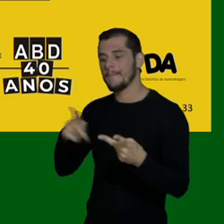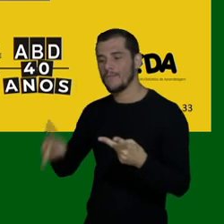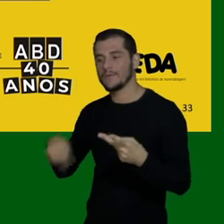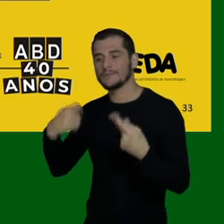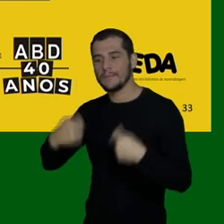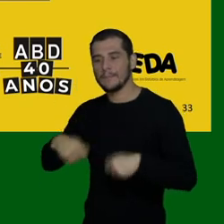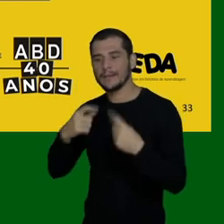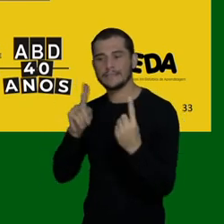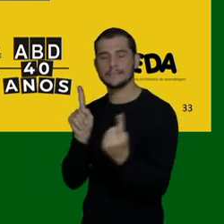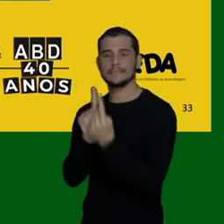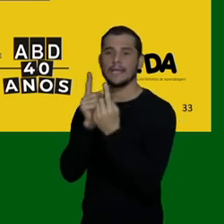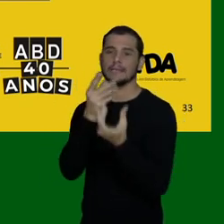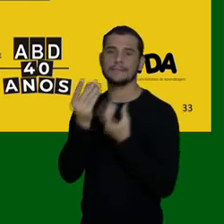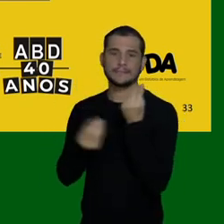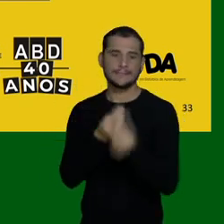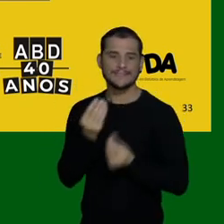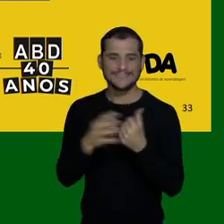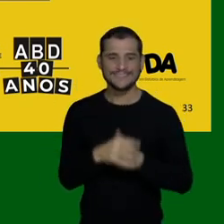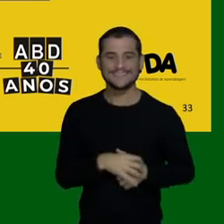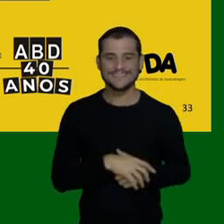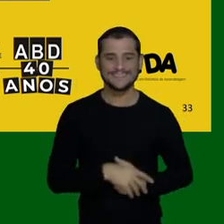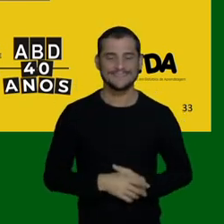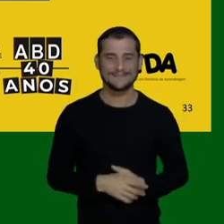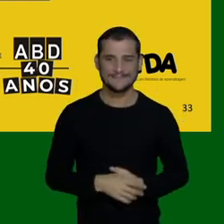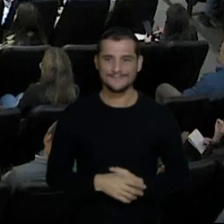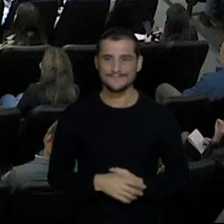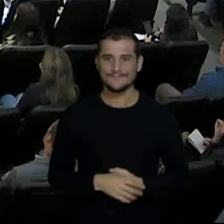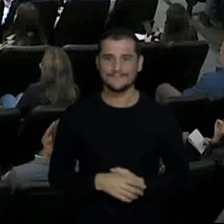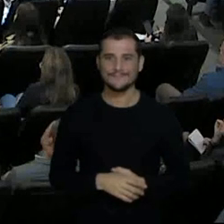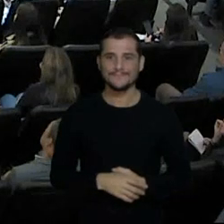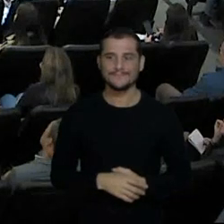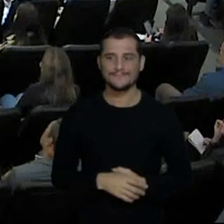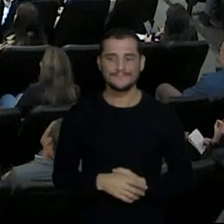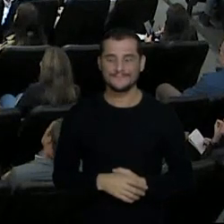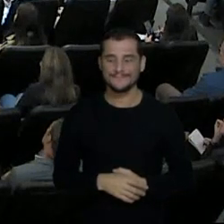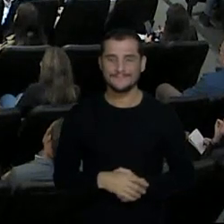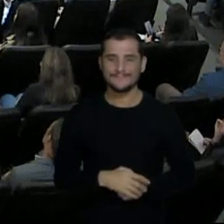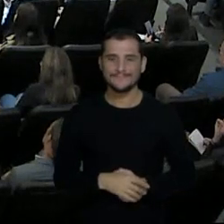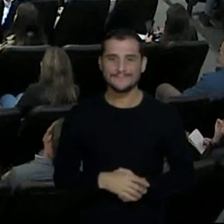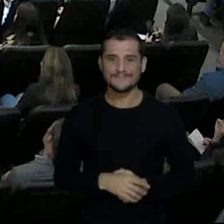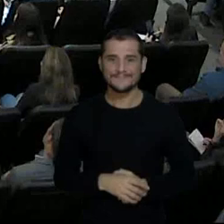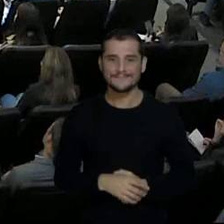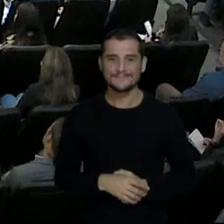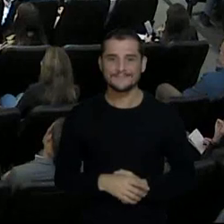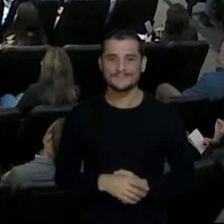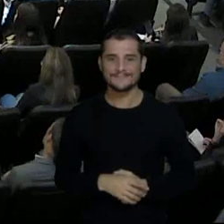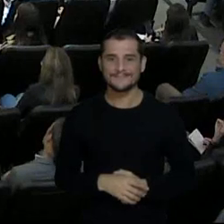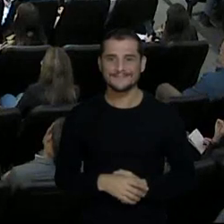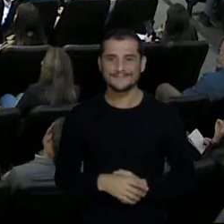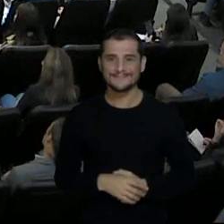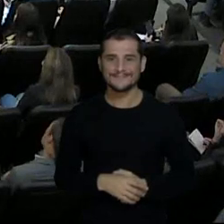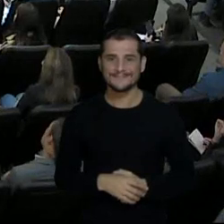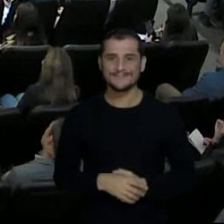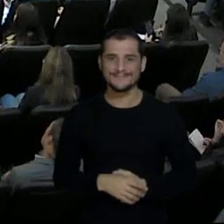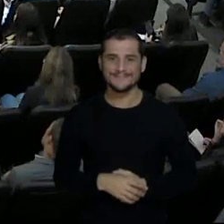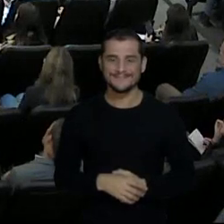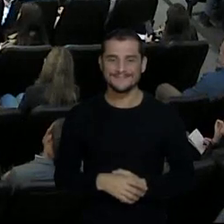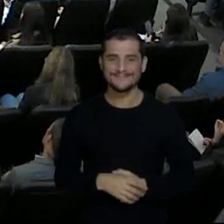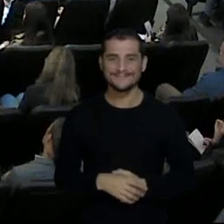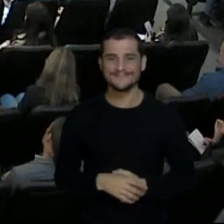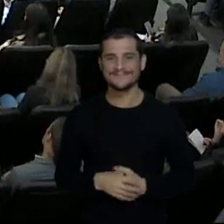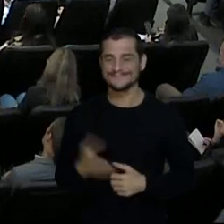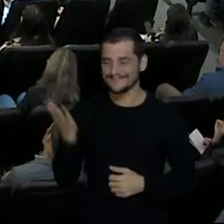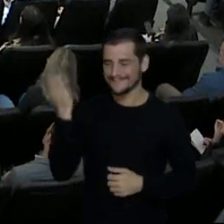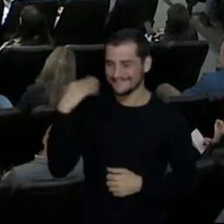aluno né então é isso né ah e um outro caso tá eh quando eu tava no